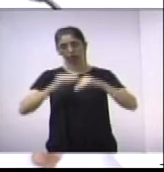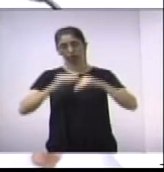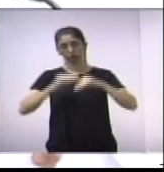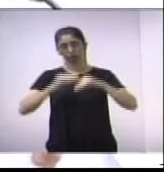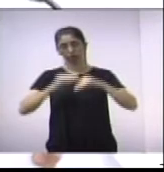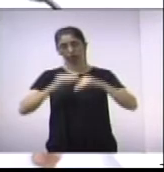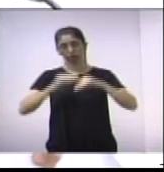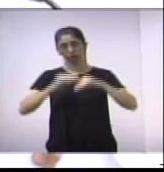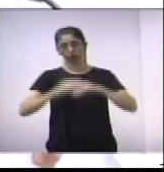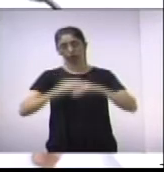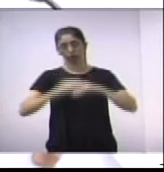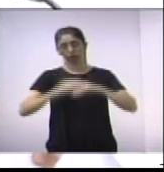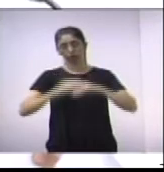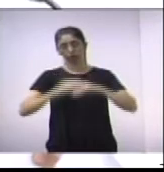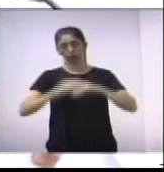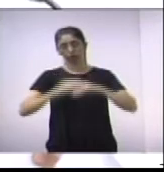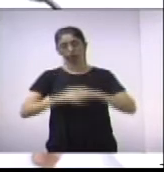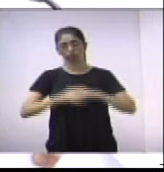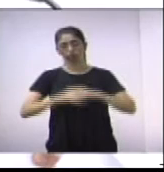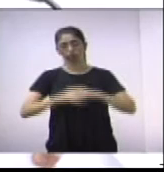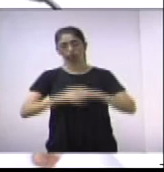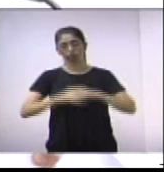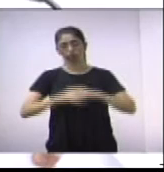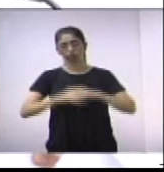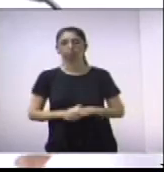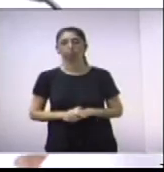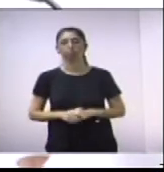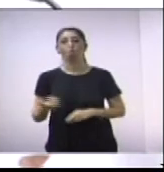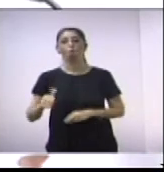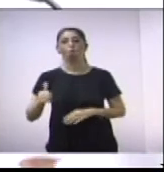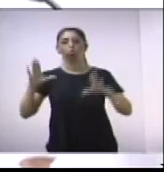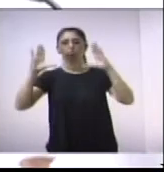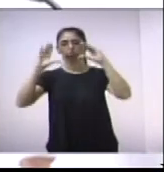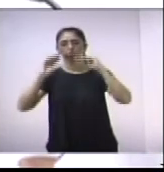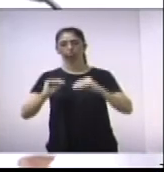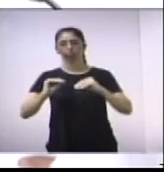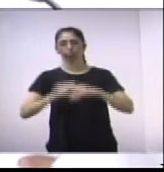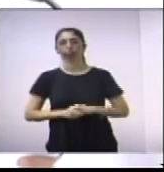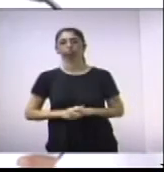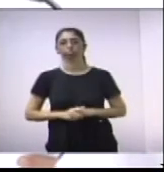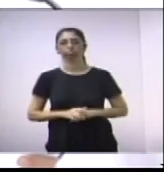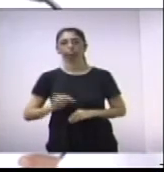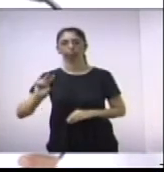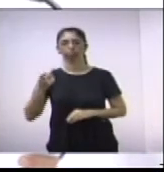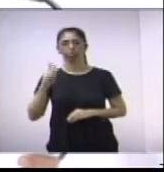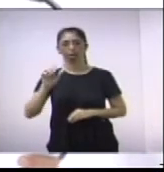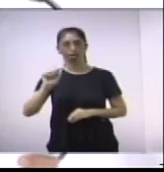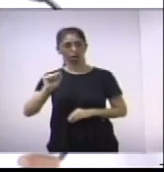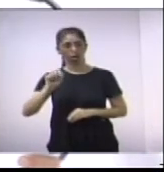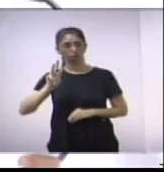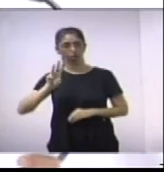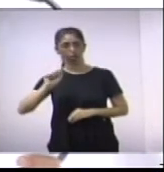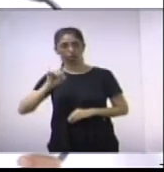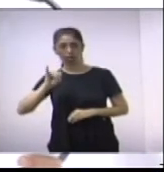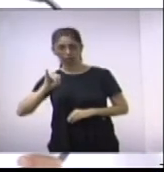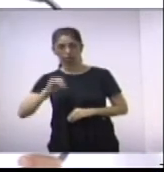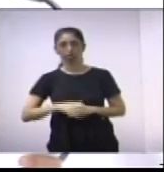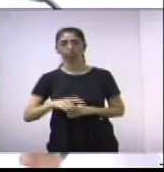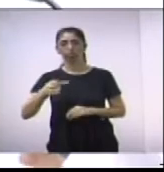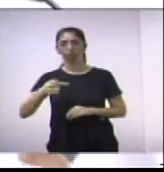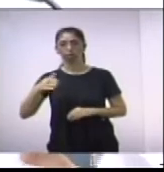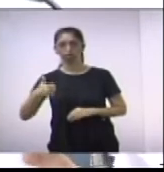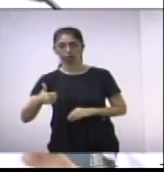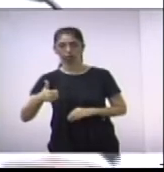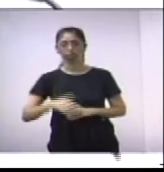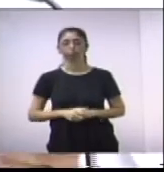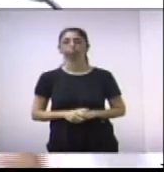minutos. Quarto, apresentação e início às 23 horas. O desfile da Escola de Samba Havaí 71 teve início às 23 horas e 57